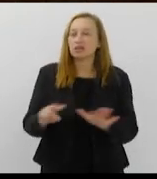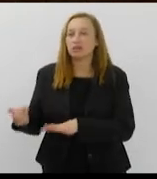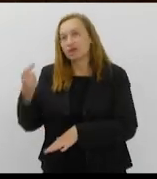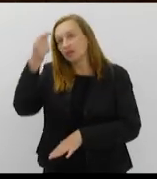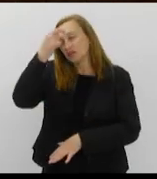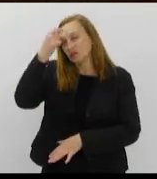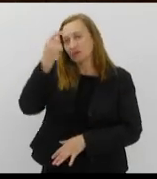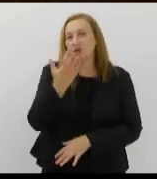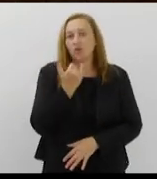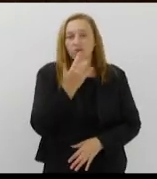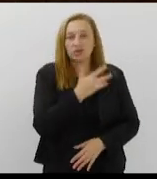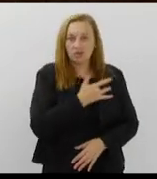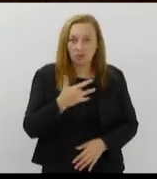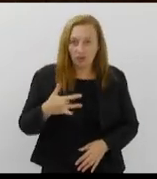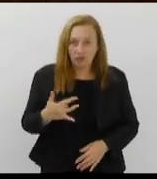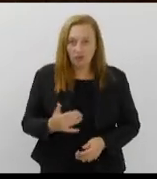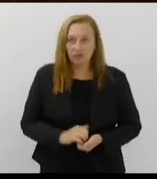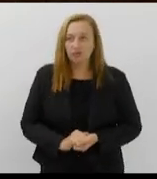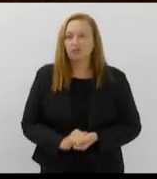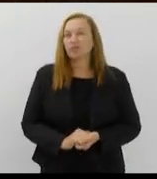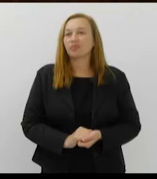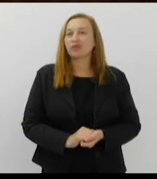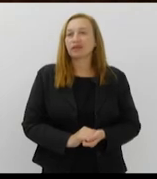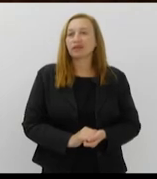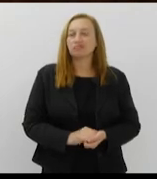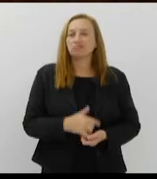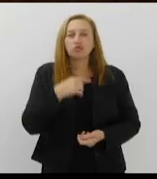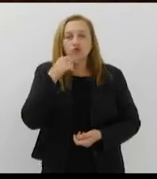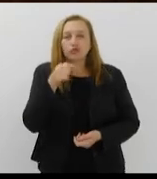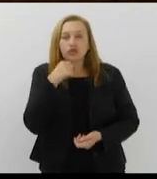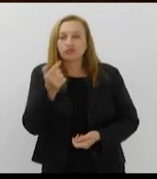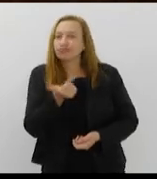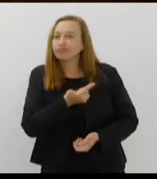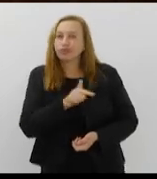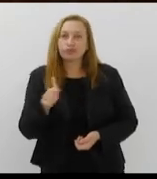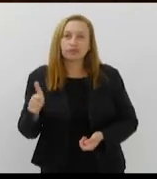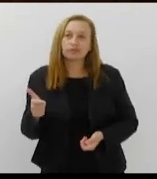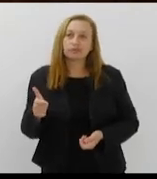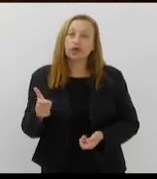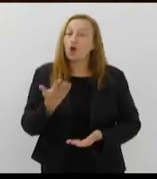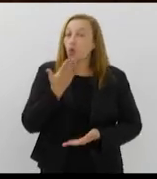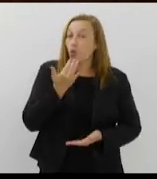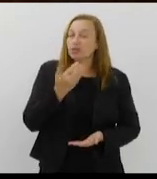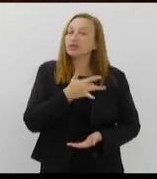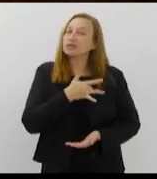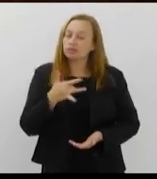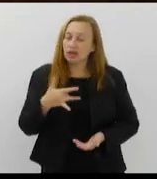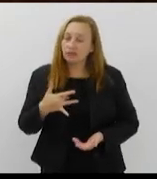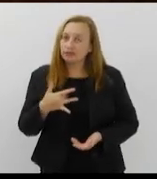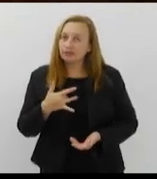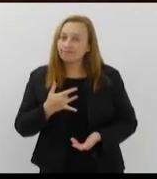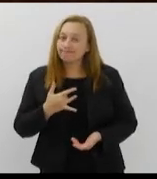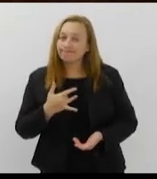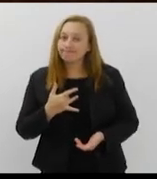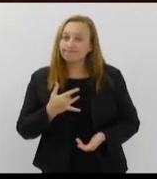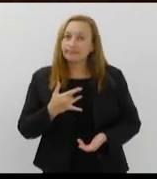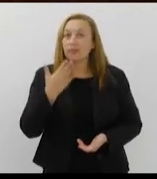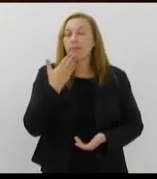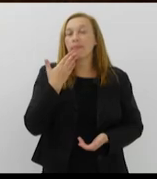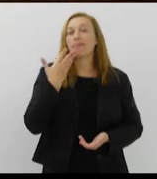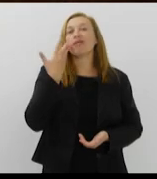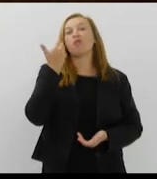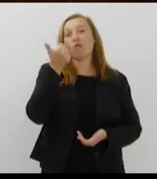da Alimentação Saudável. Não há dúvida de que uma alimentação saudável